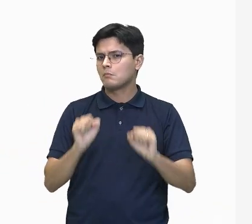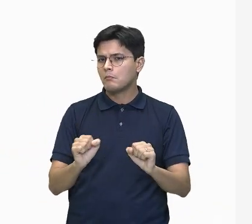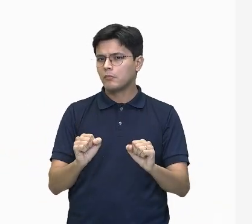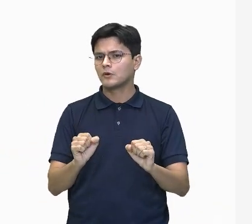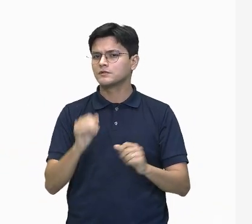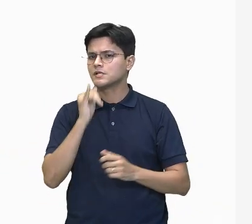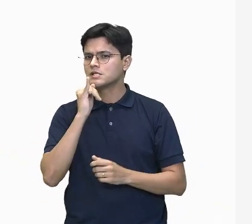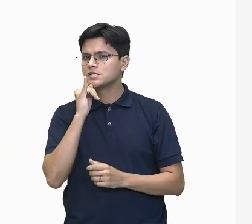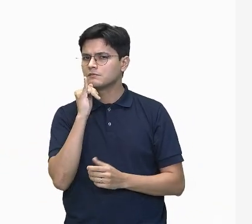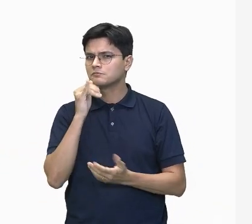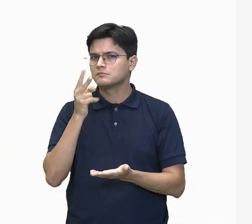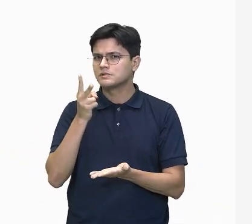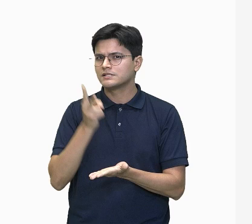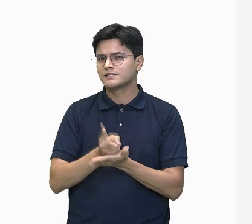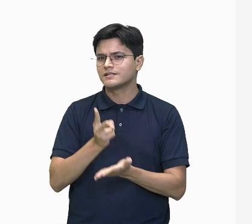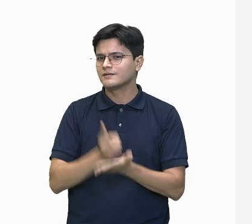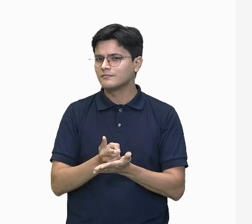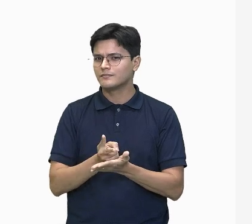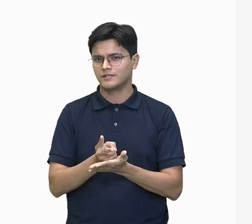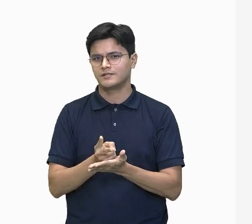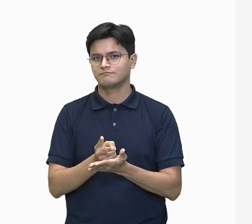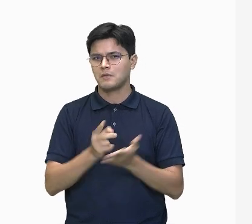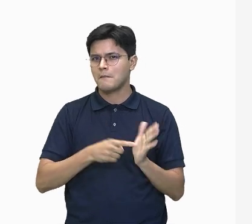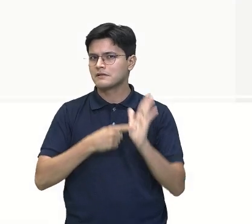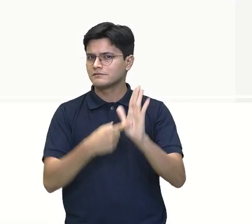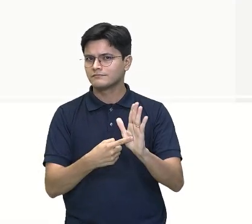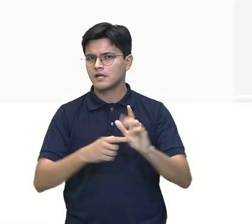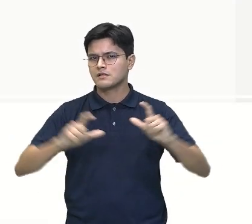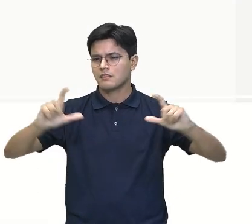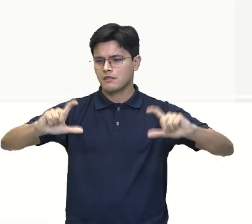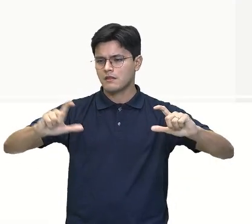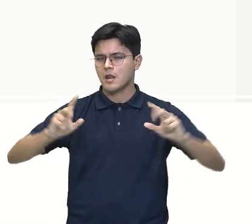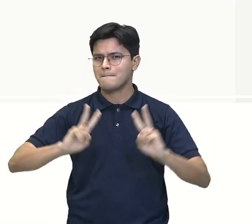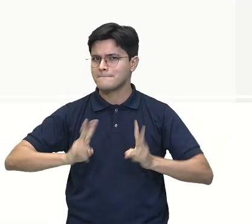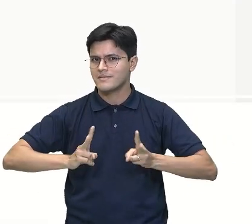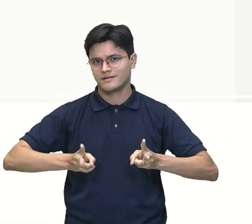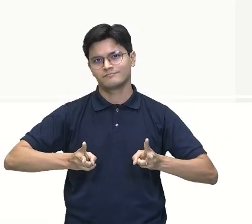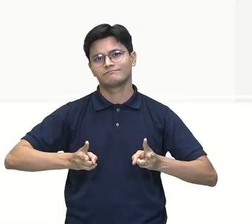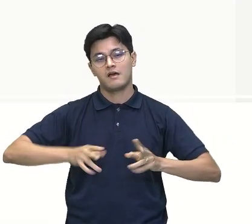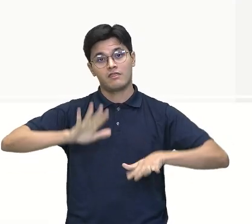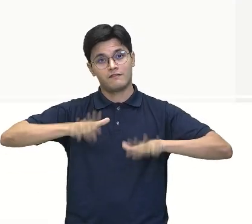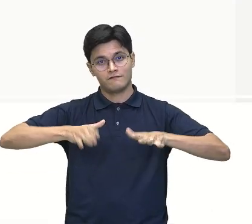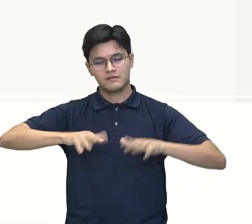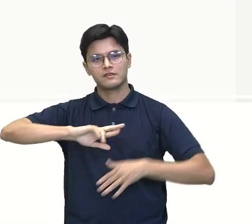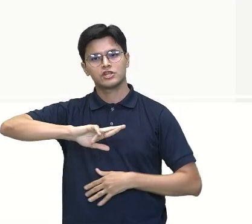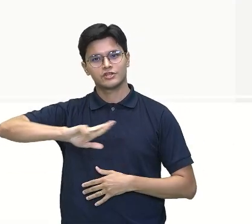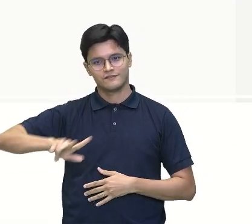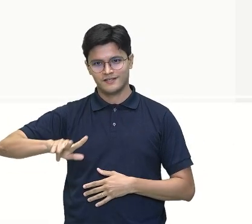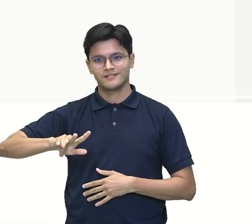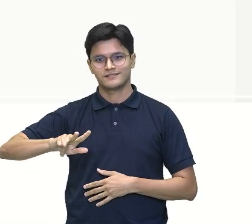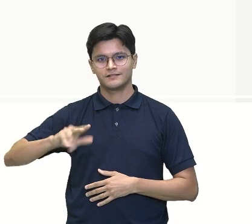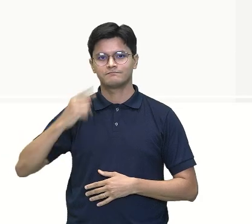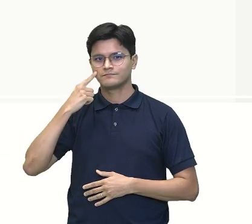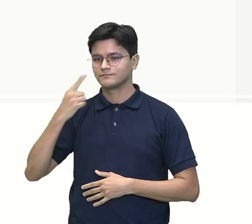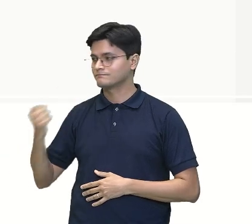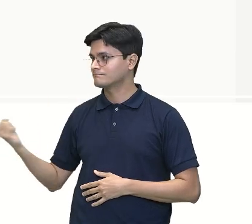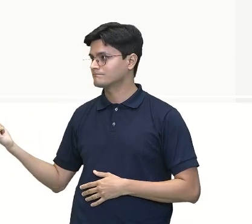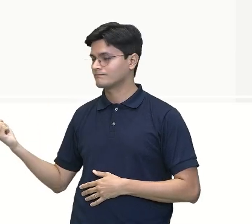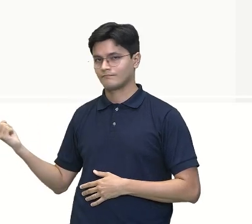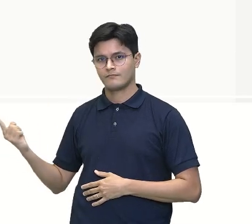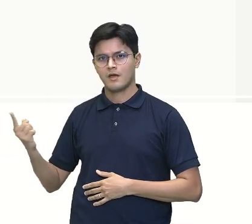necessariamente sendo apresentada dessa forma. É mais comum que ela seja apresentada desse jeito aqui, ó.